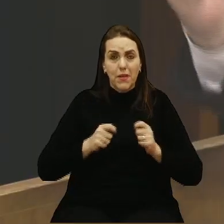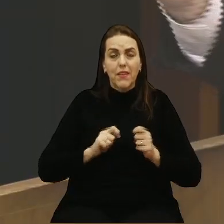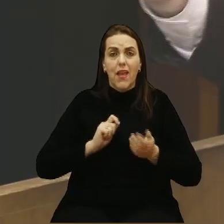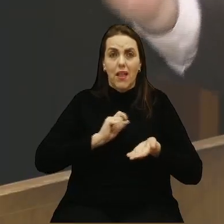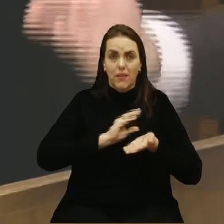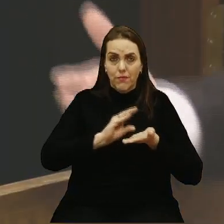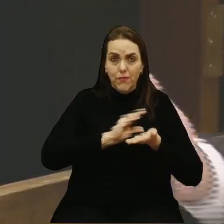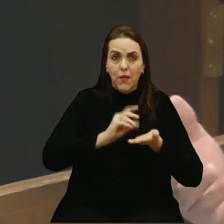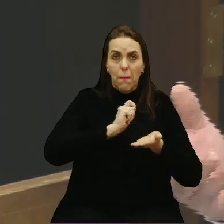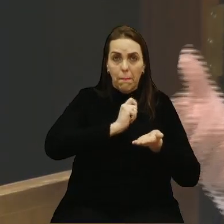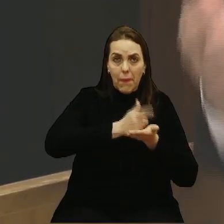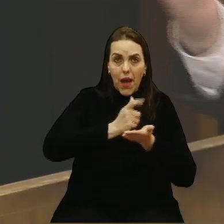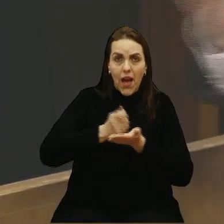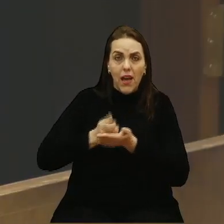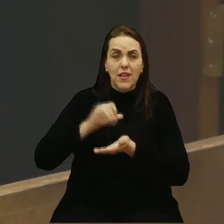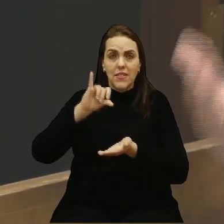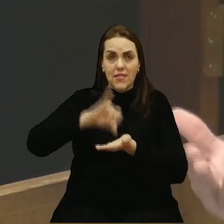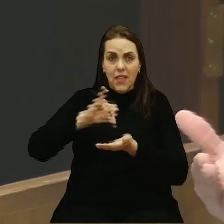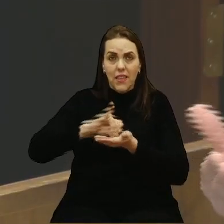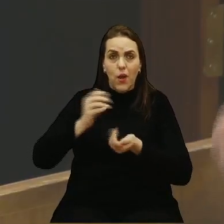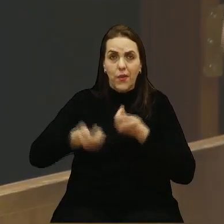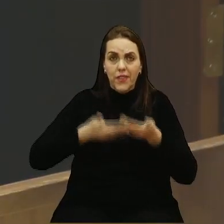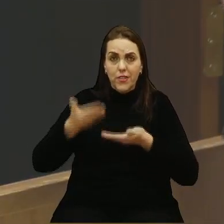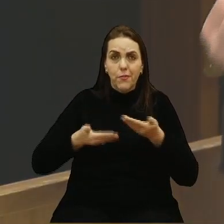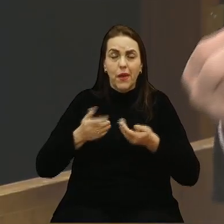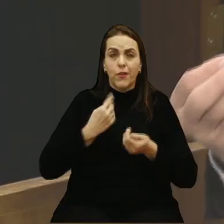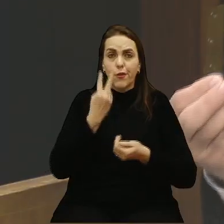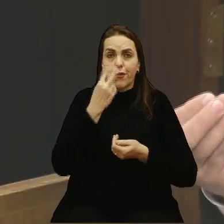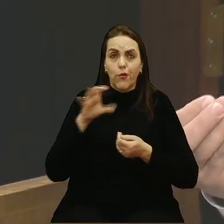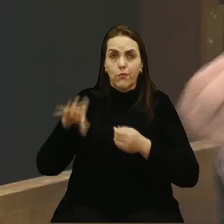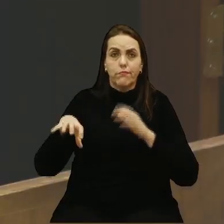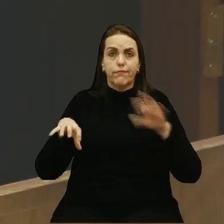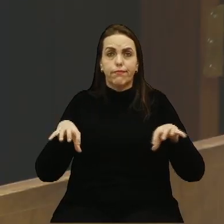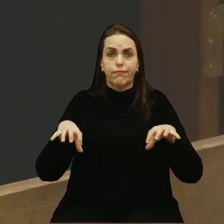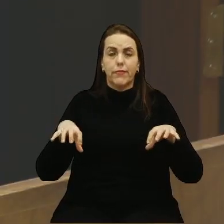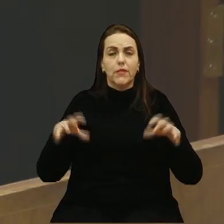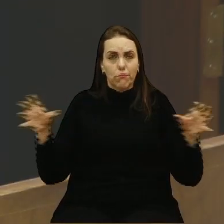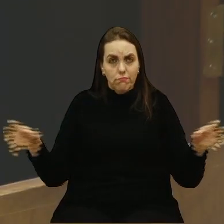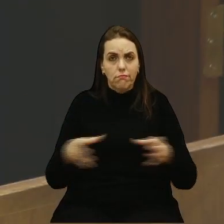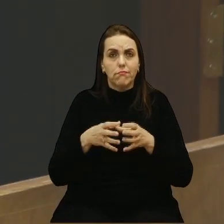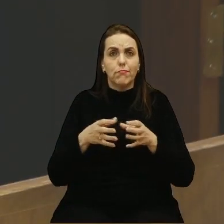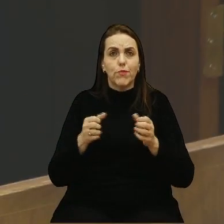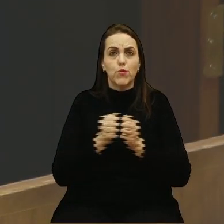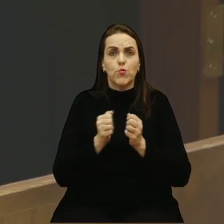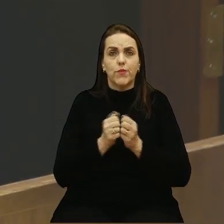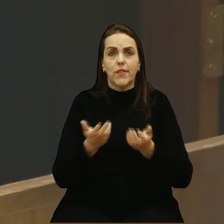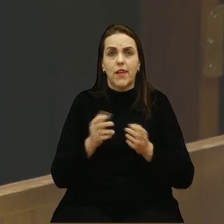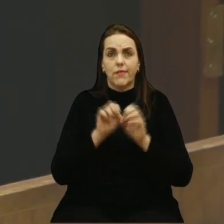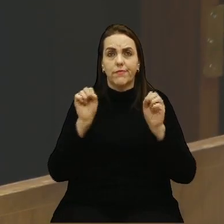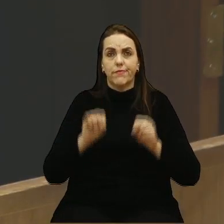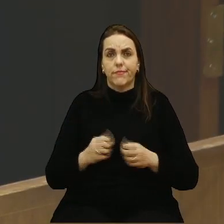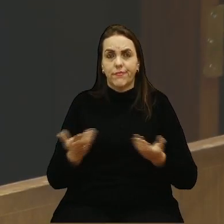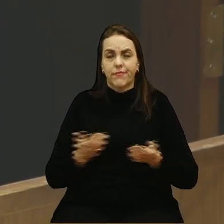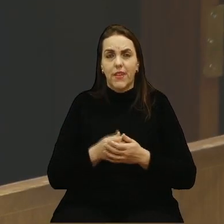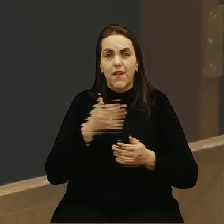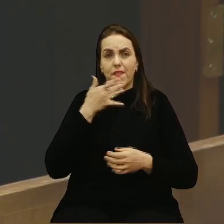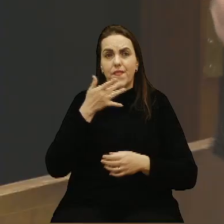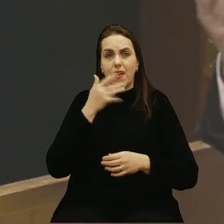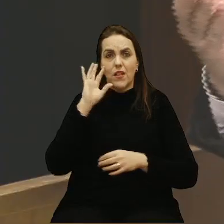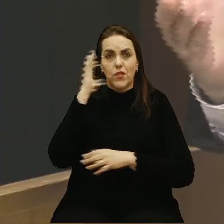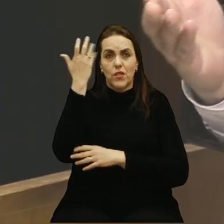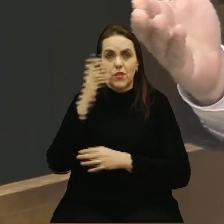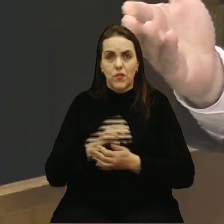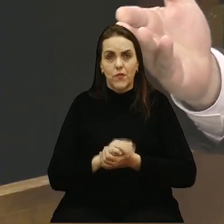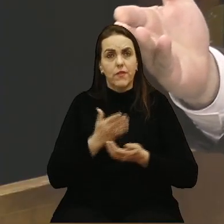se tem a central em 2 locais, por que a gente não unifica o sistema? Isso é fácil de resolver.